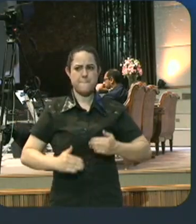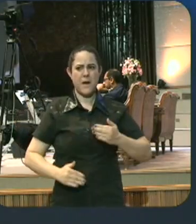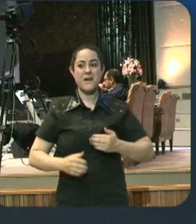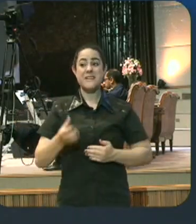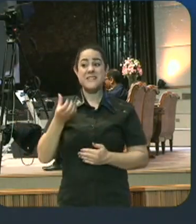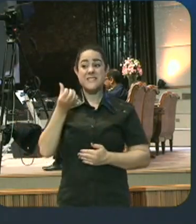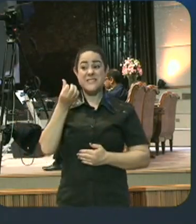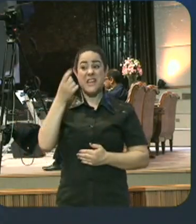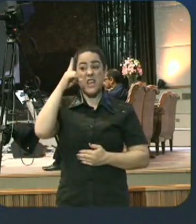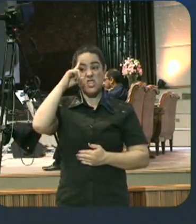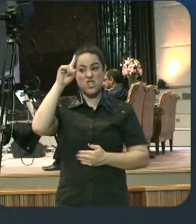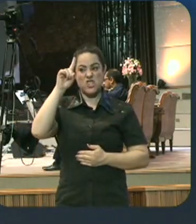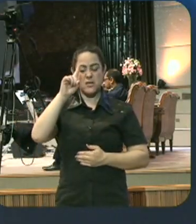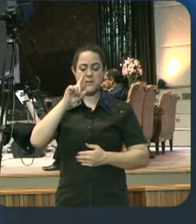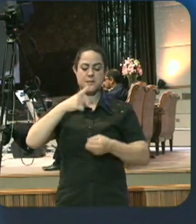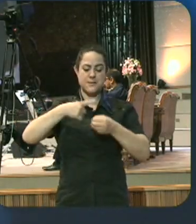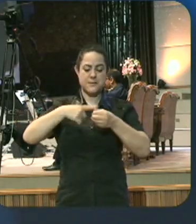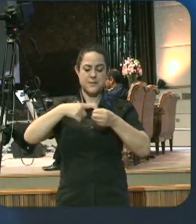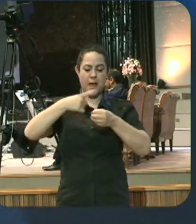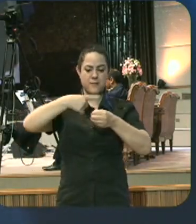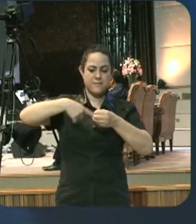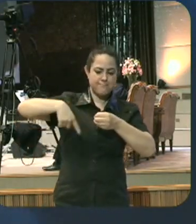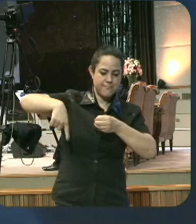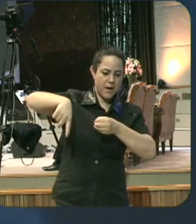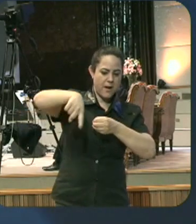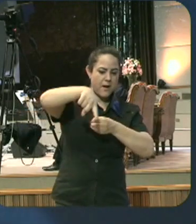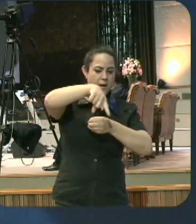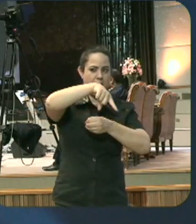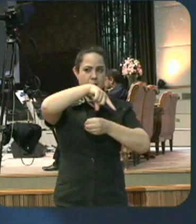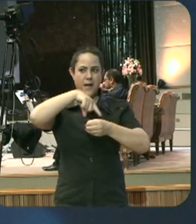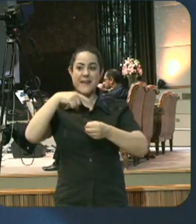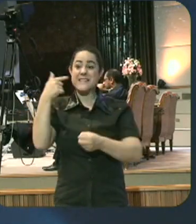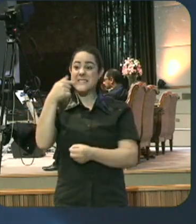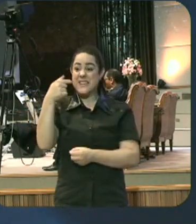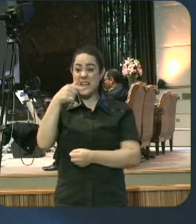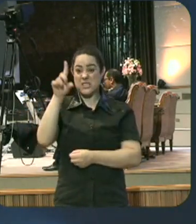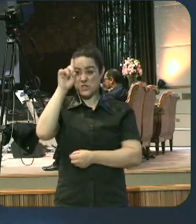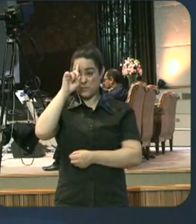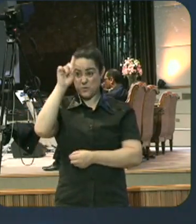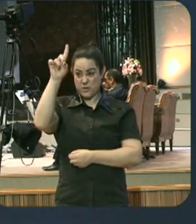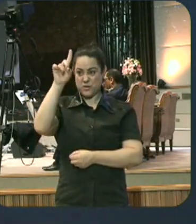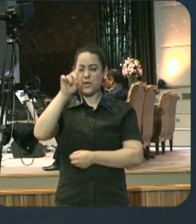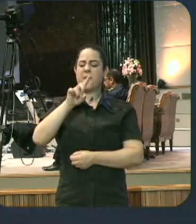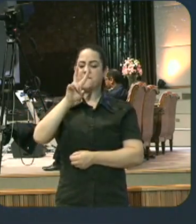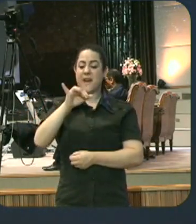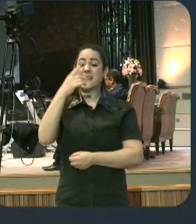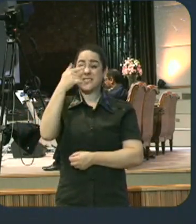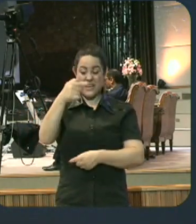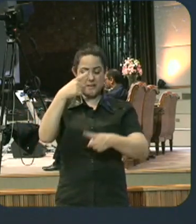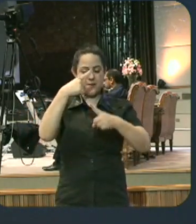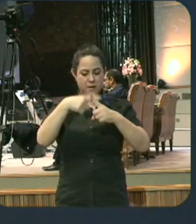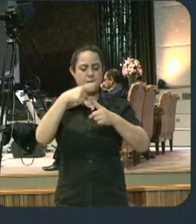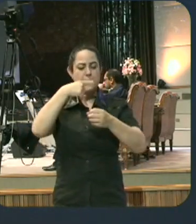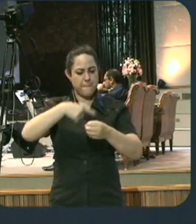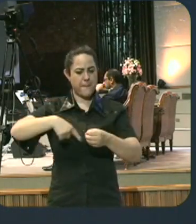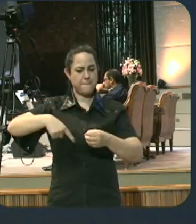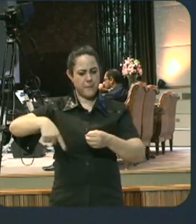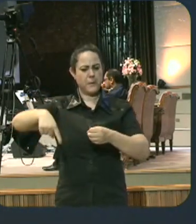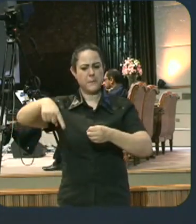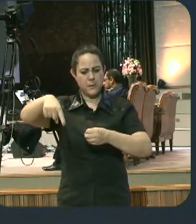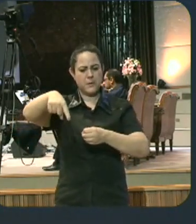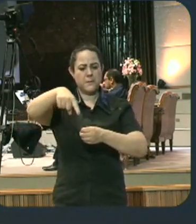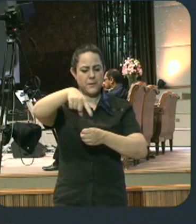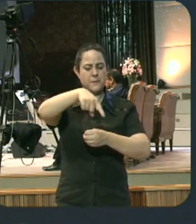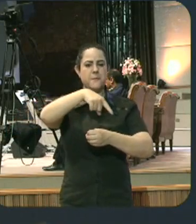6 dias em torno da cidade. No 7º dia vocês vão marchar 7 vezes. E quando chegar